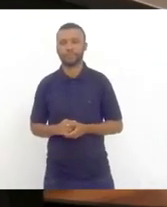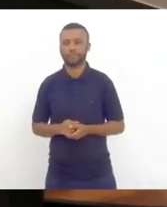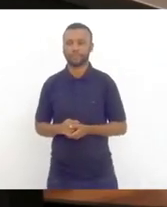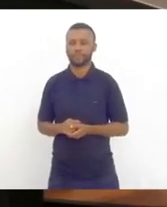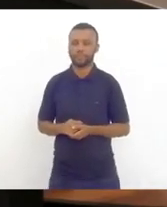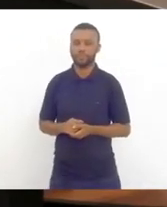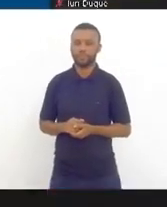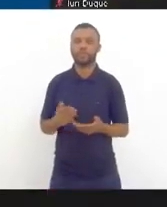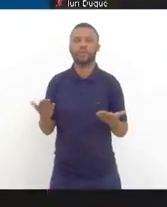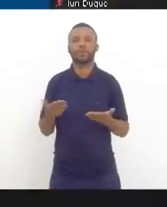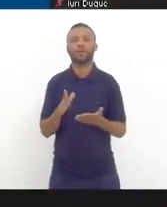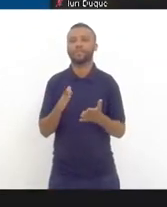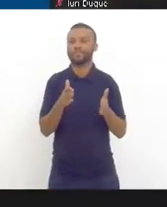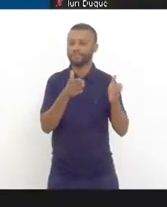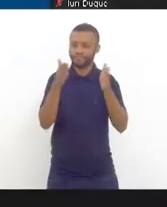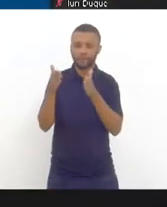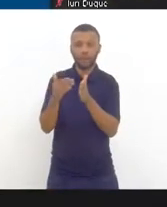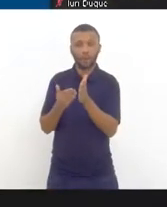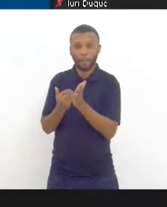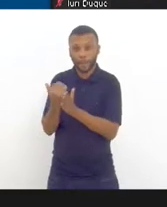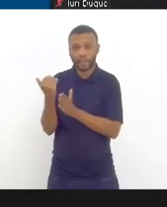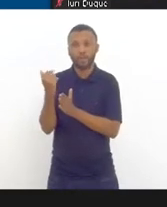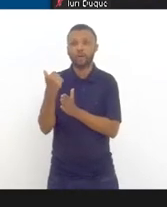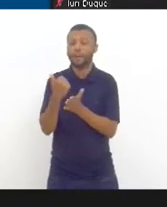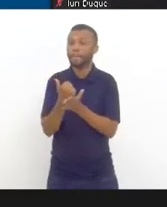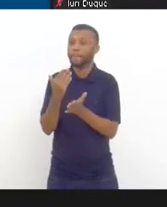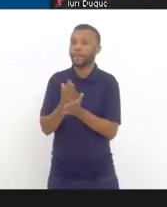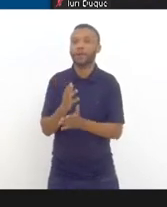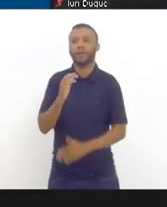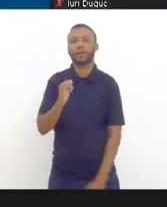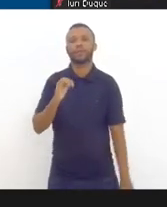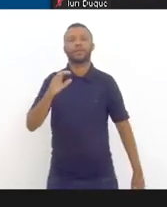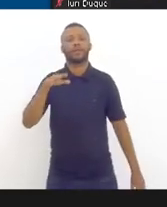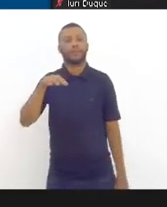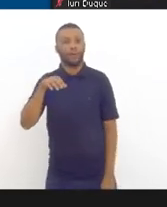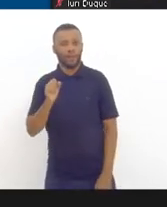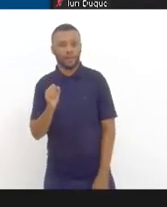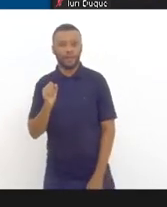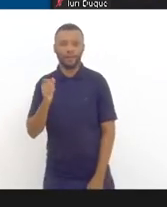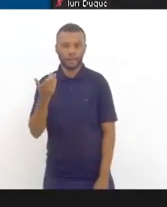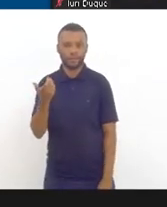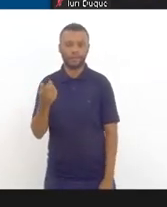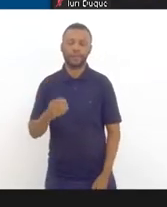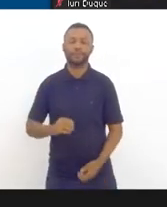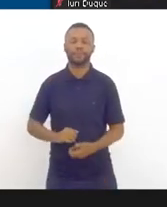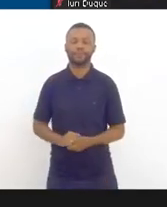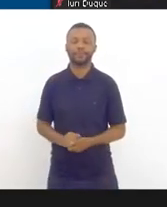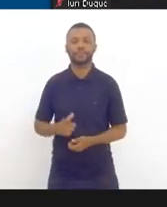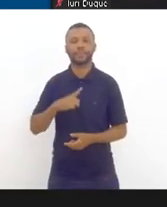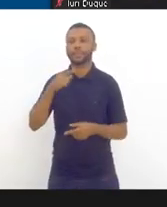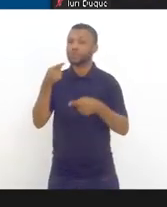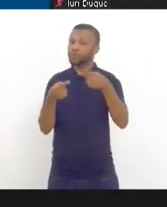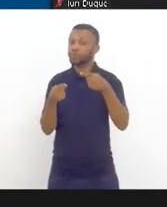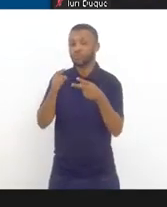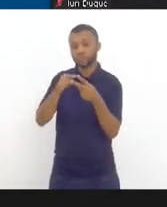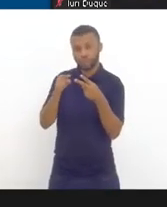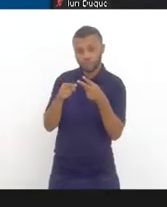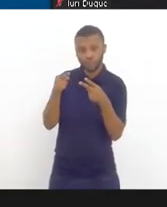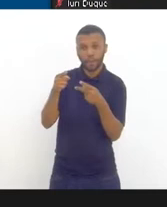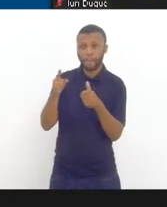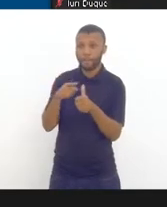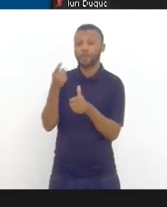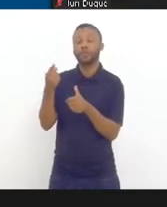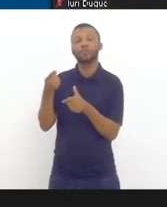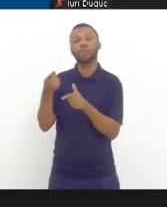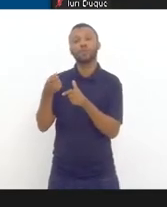entra agora no rateio desse ICMS. E aí tem duas discussões aqui. Tem, primeiro, os